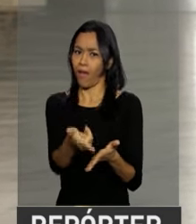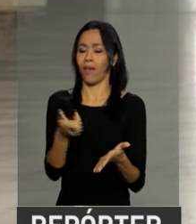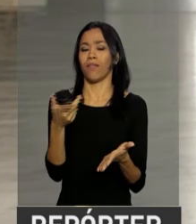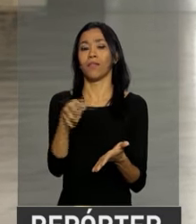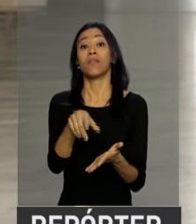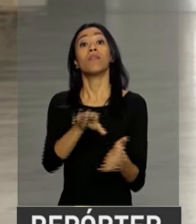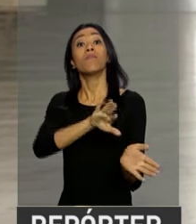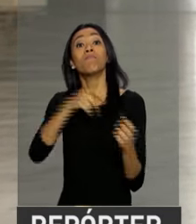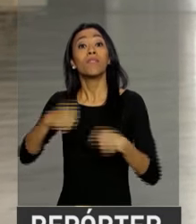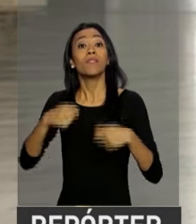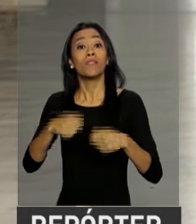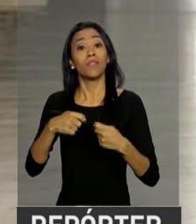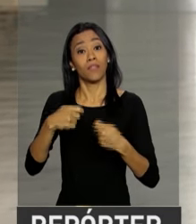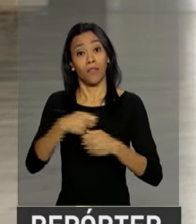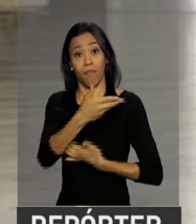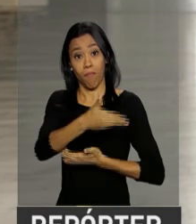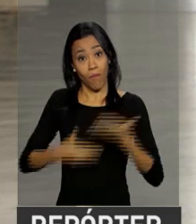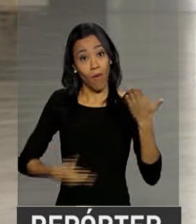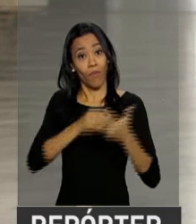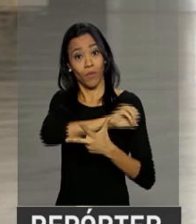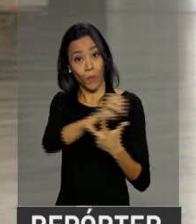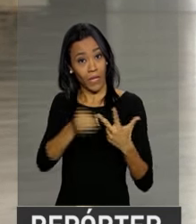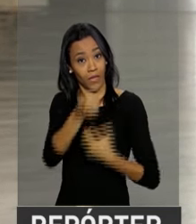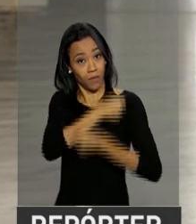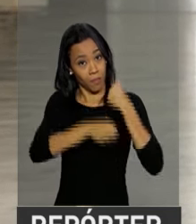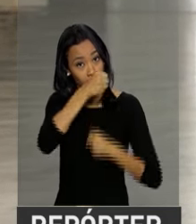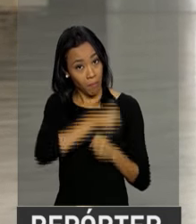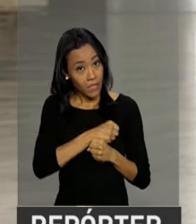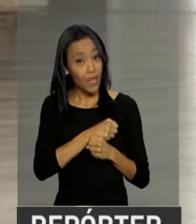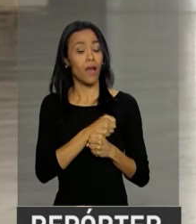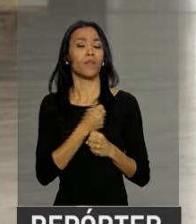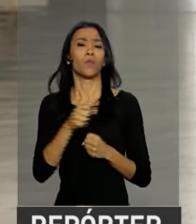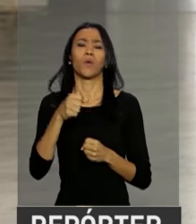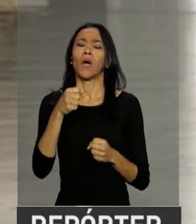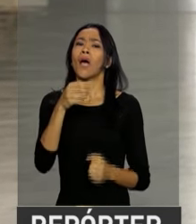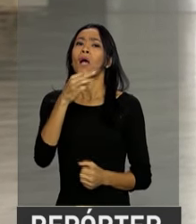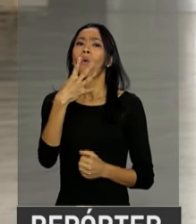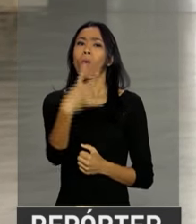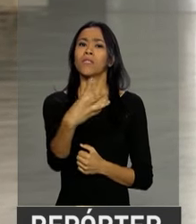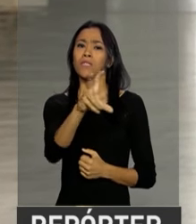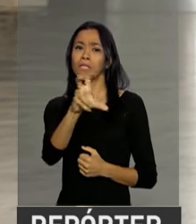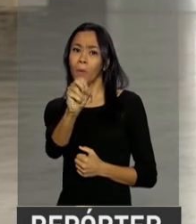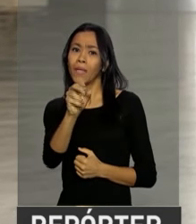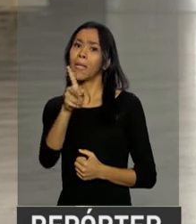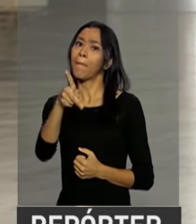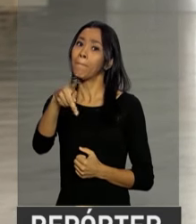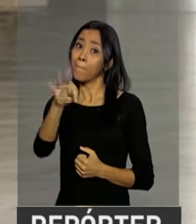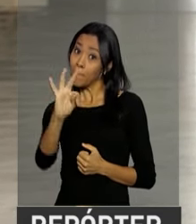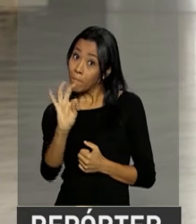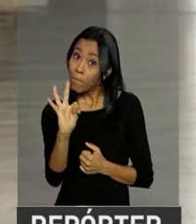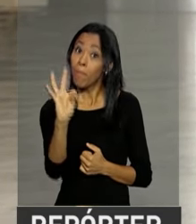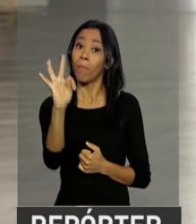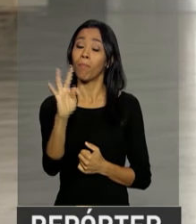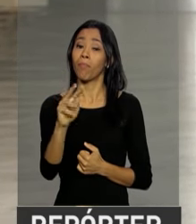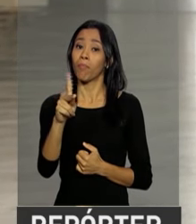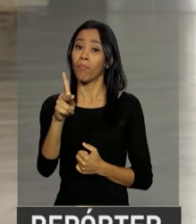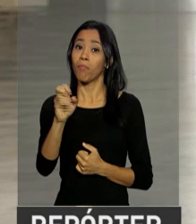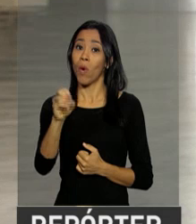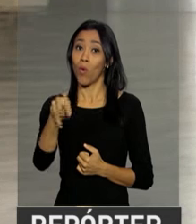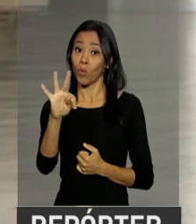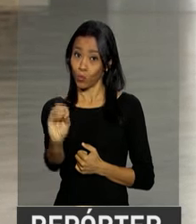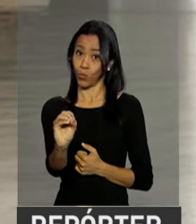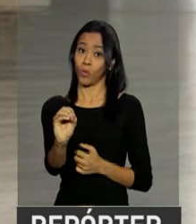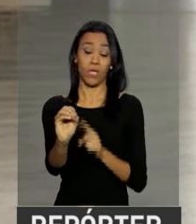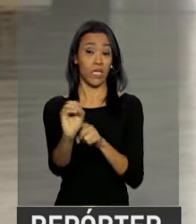o estudante deve ter feito o Enem do ano passado e ter tirado no mínimo aí 450 pontos na média das provas e também